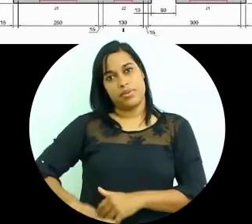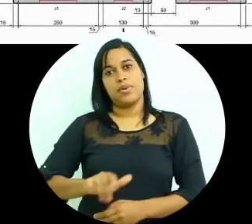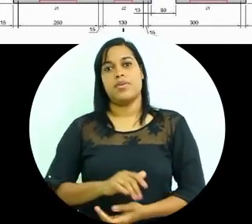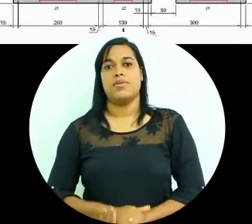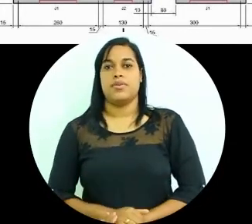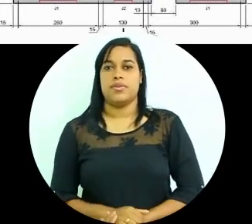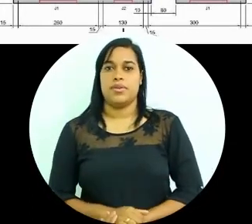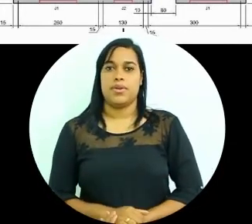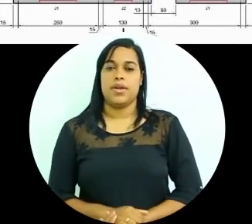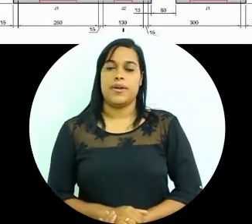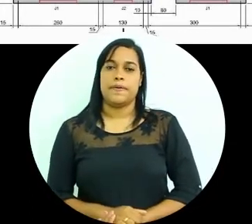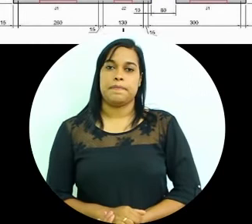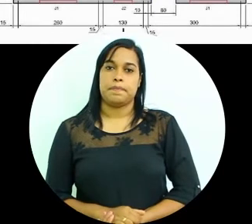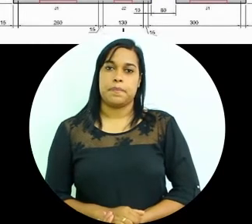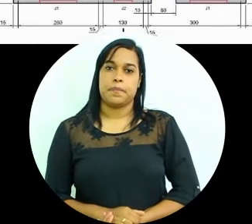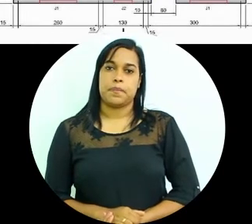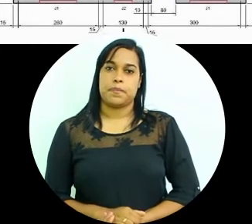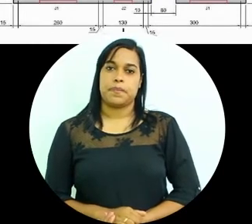novamente.